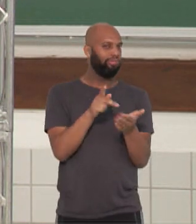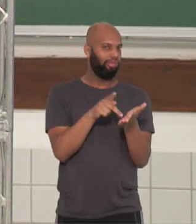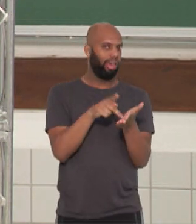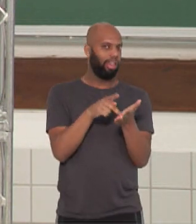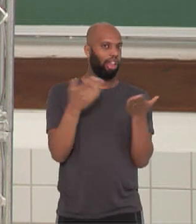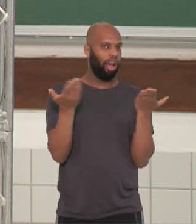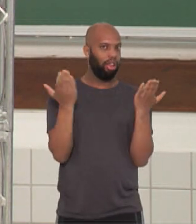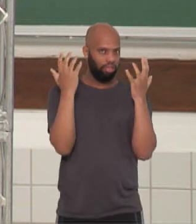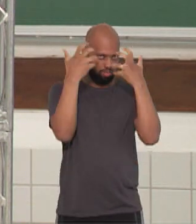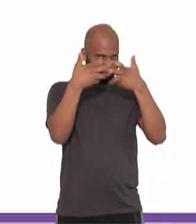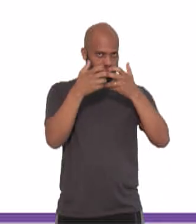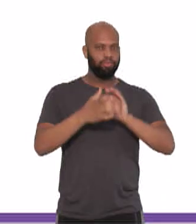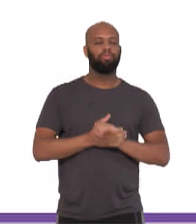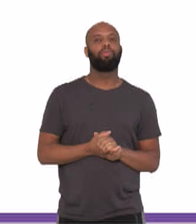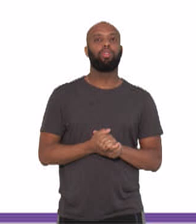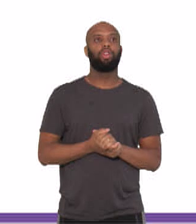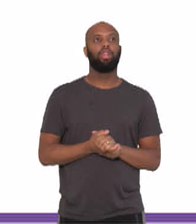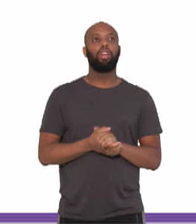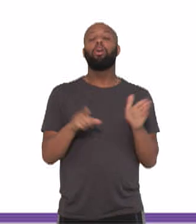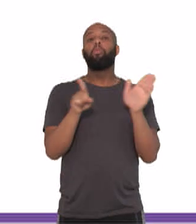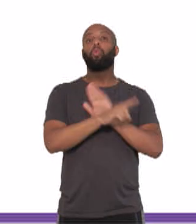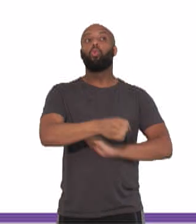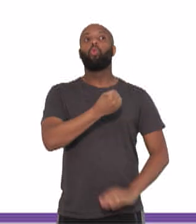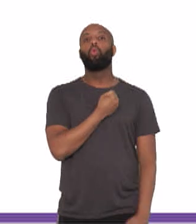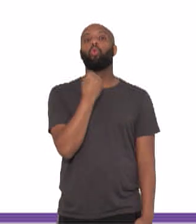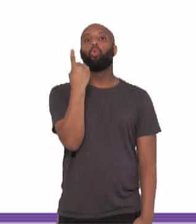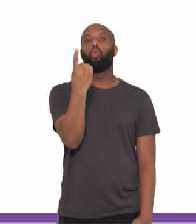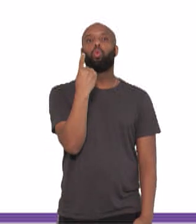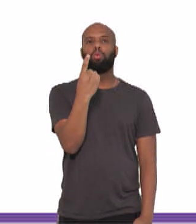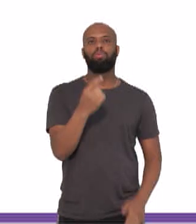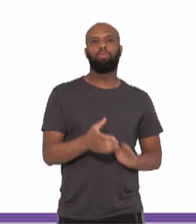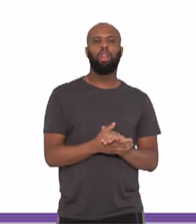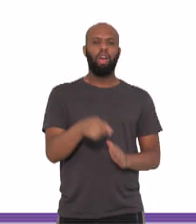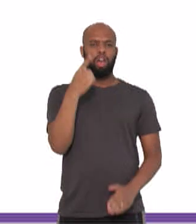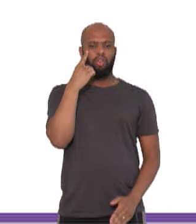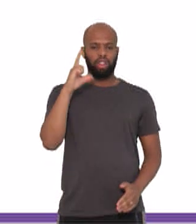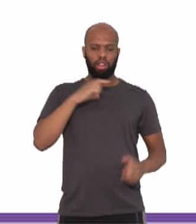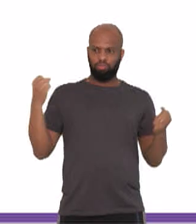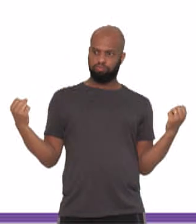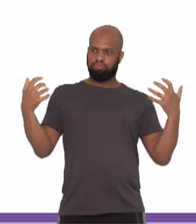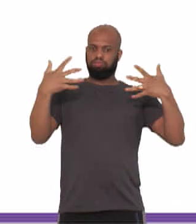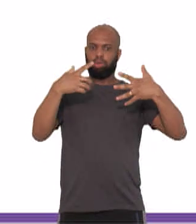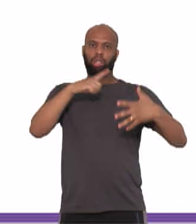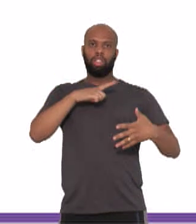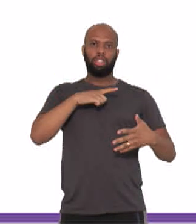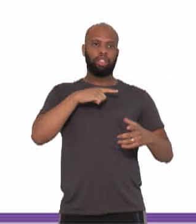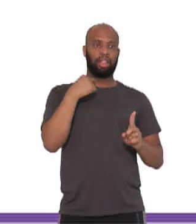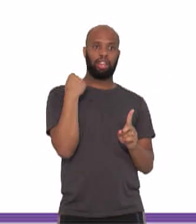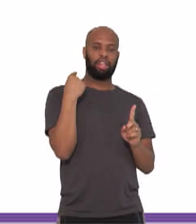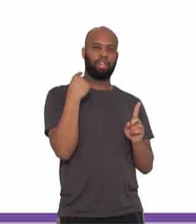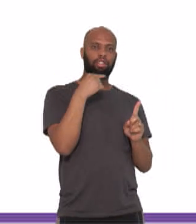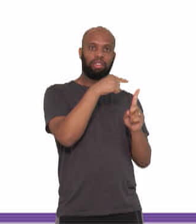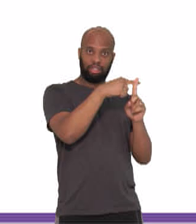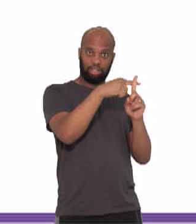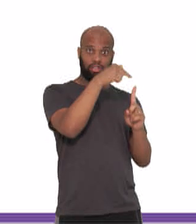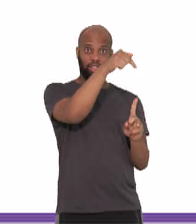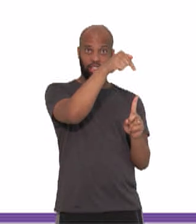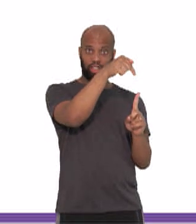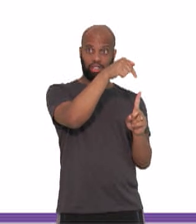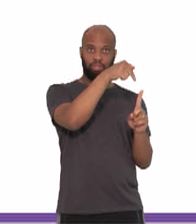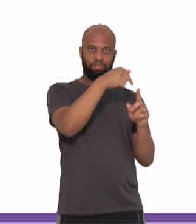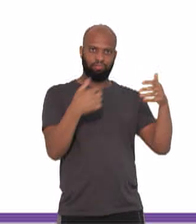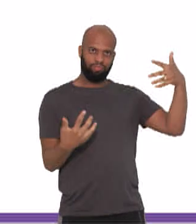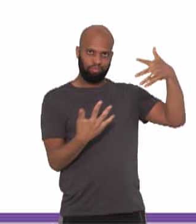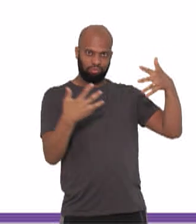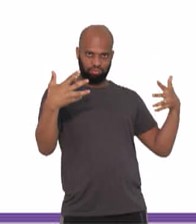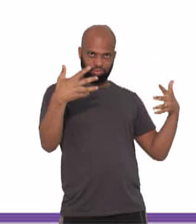os raciocínios. Quiz número 1. Considere um campo elétrico gerado por uma carga pontual e positiva Q.